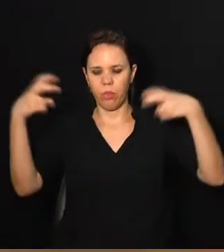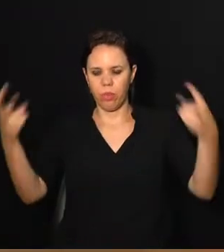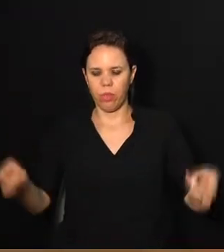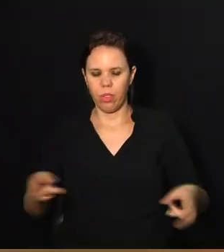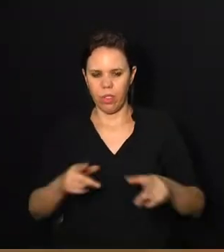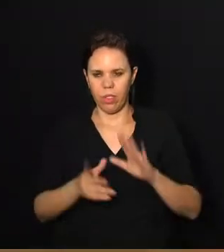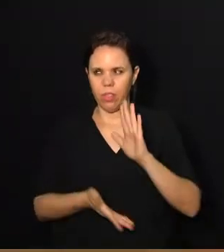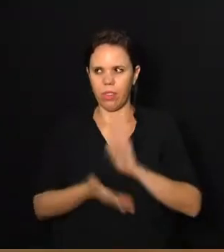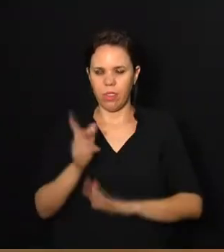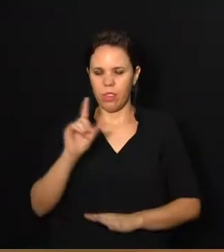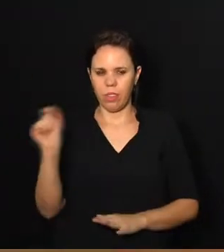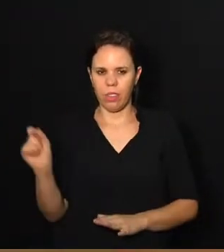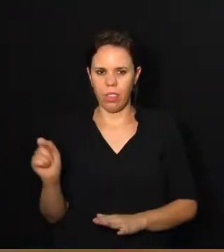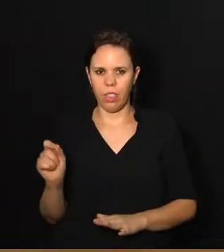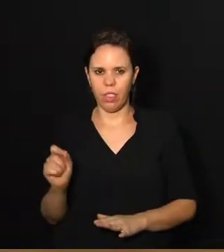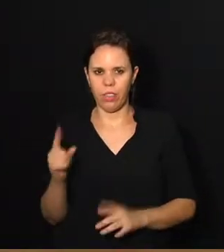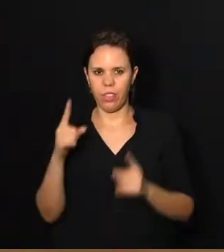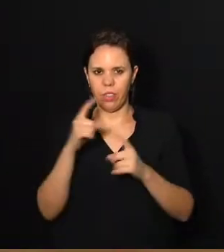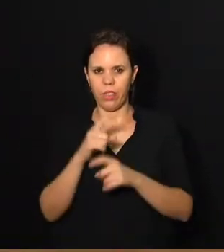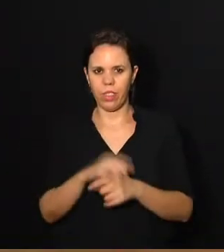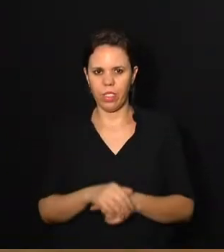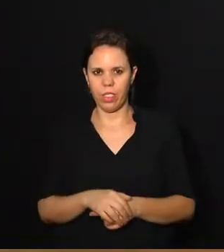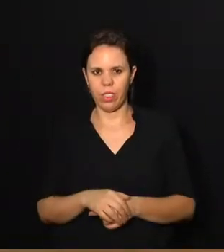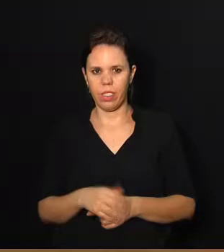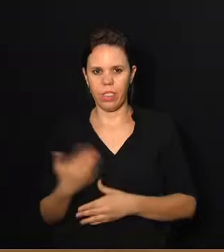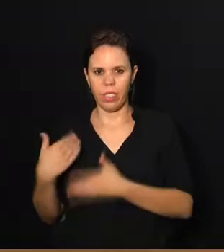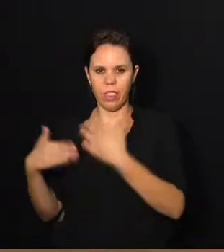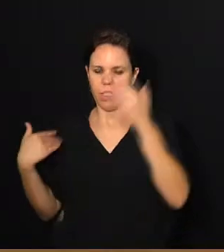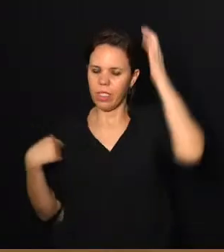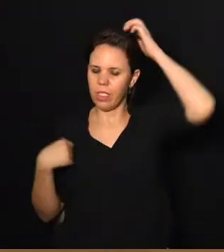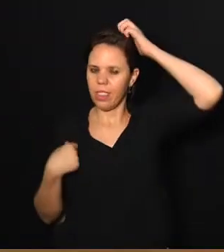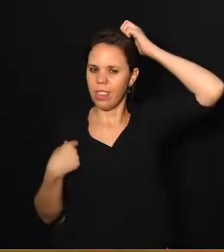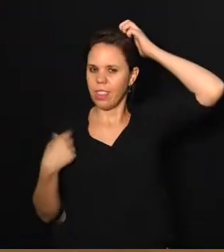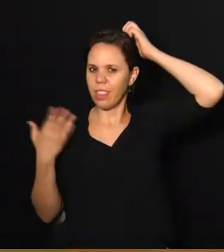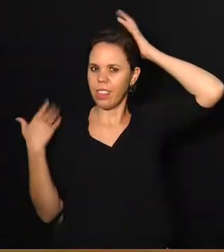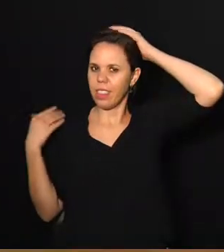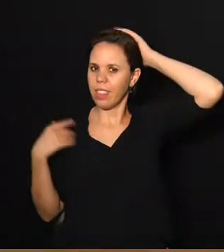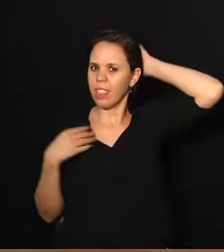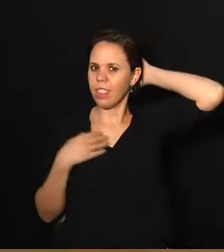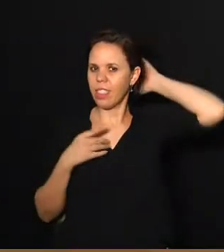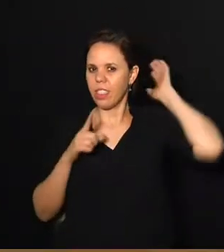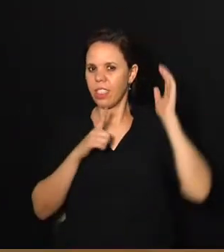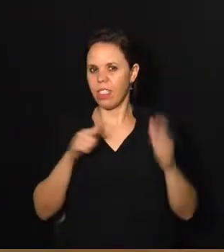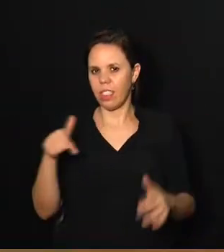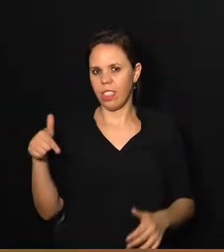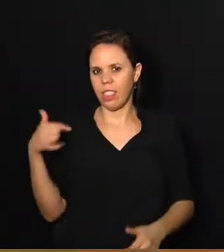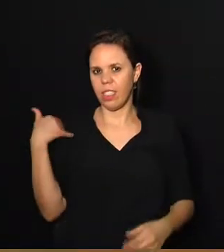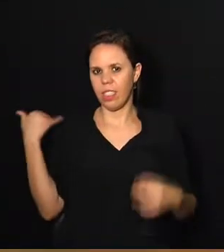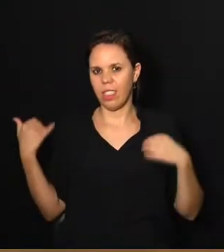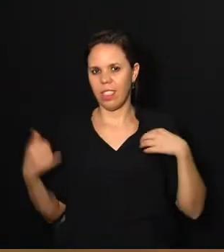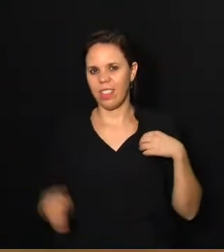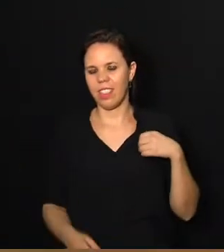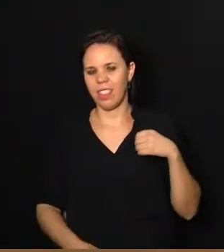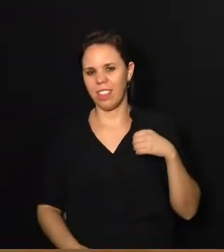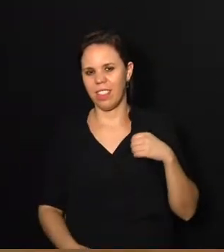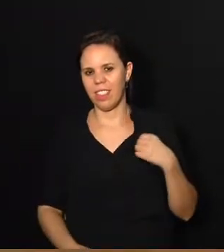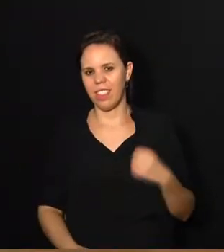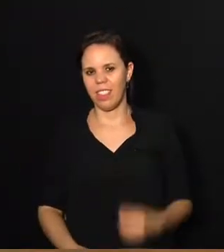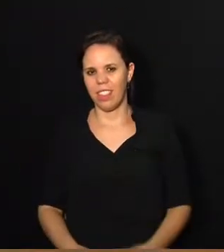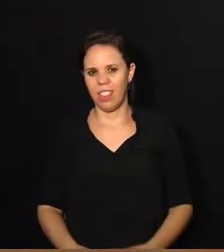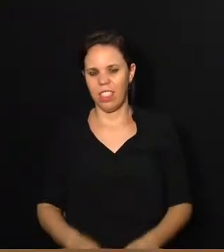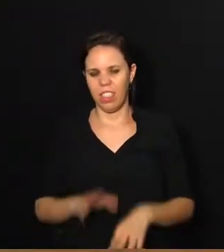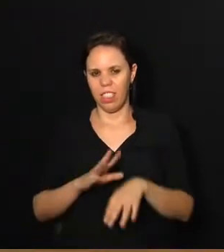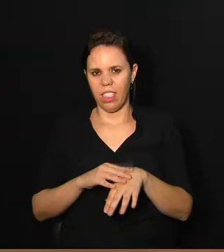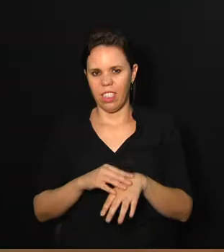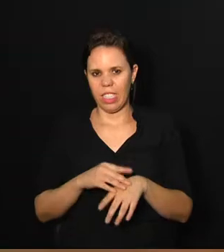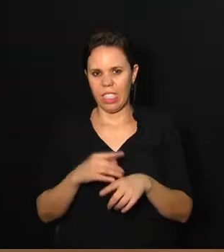sair, né? Foi muito difícil, porque na minha época, que eu tinha 7 anos, né? Essa doença